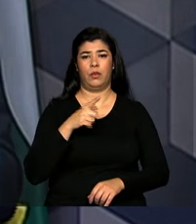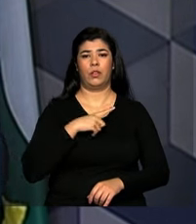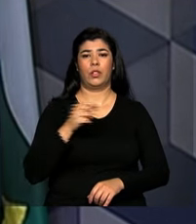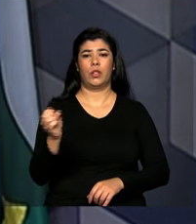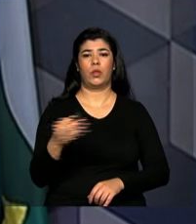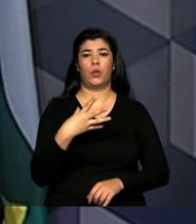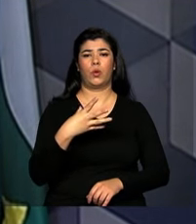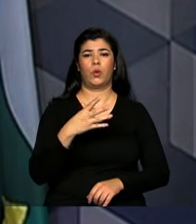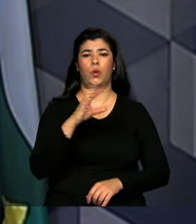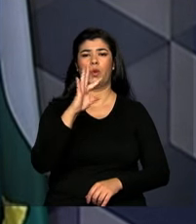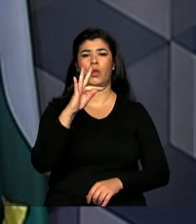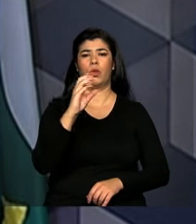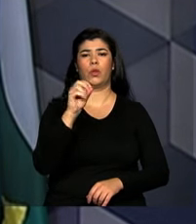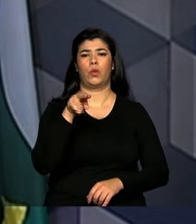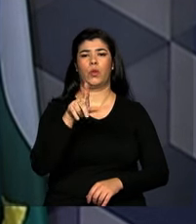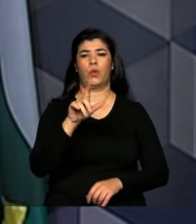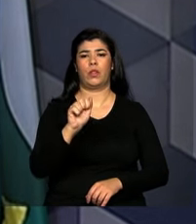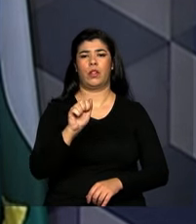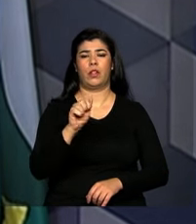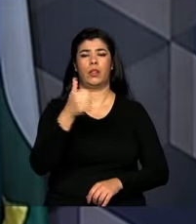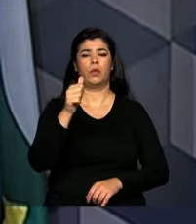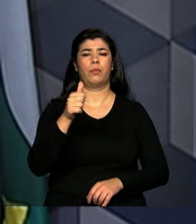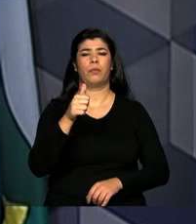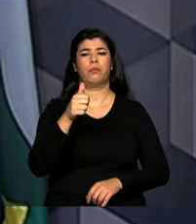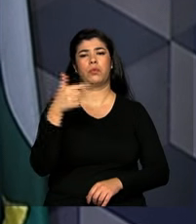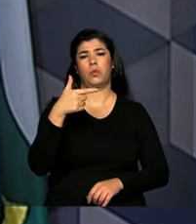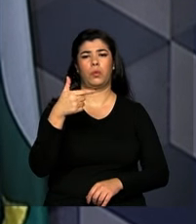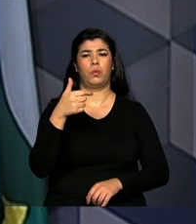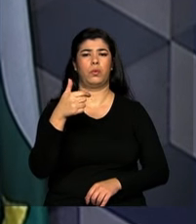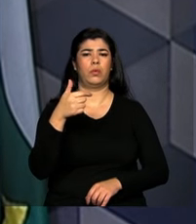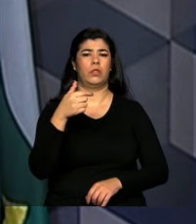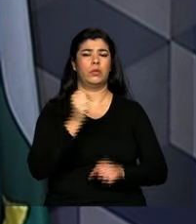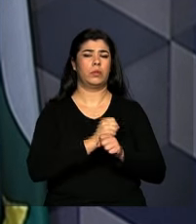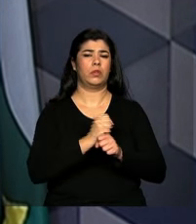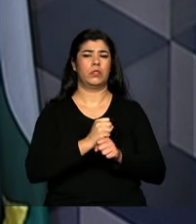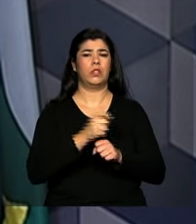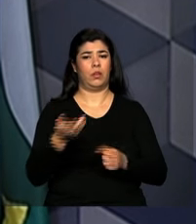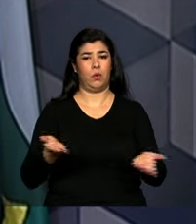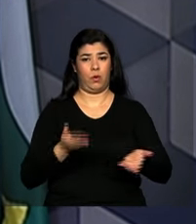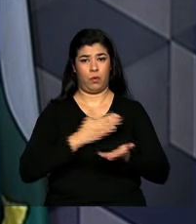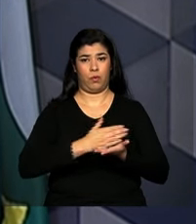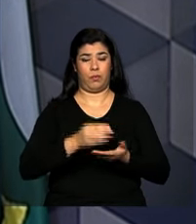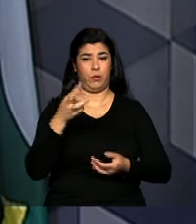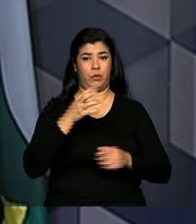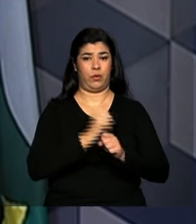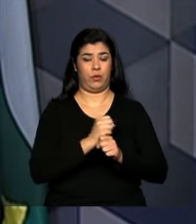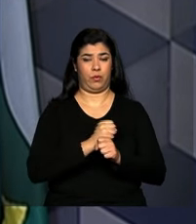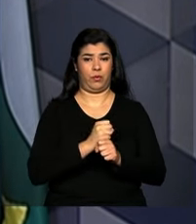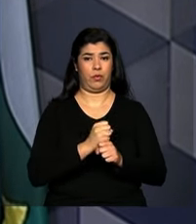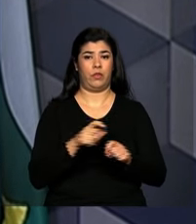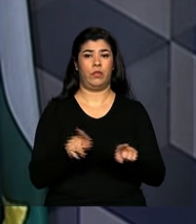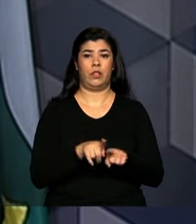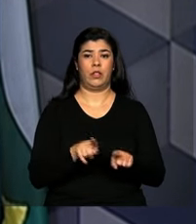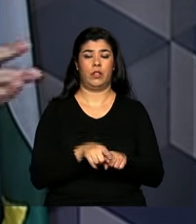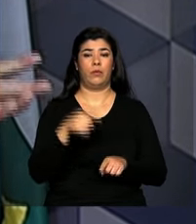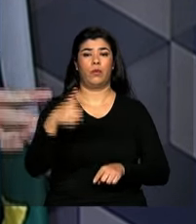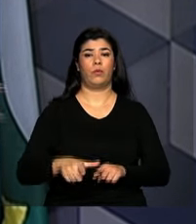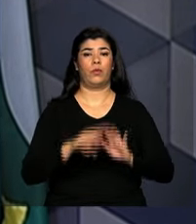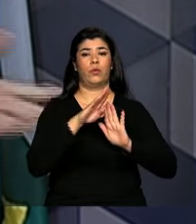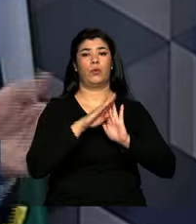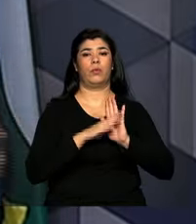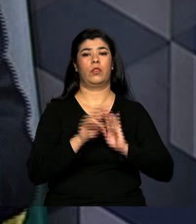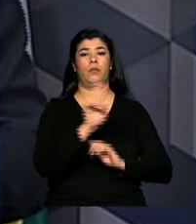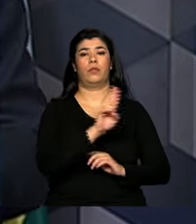armazéns. Dos três primeiros anos, ou dois primeiros anos, esse é o terceiro. E o Inovagro, que aí a